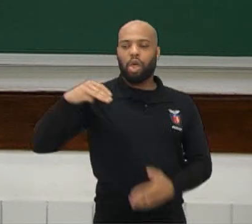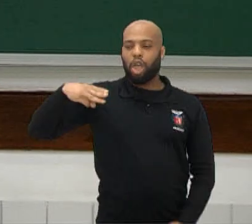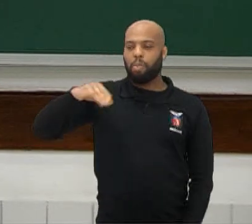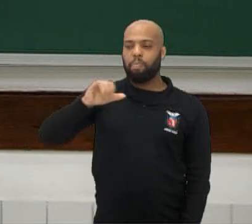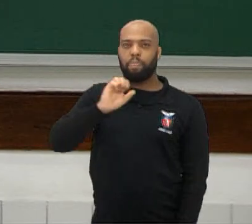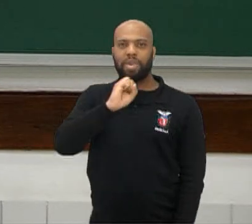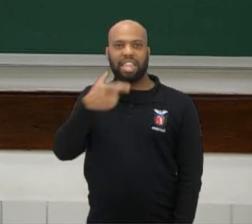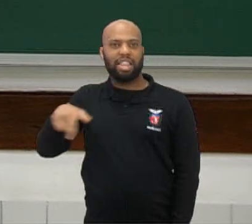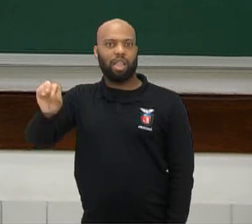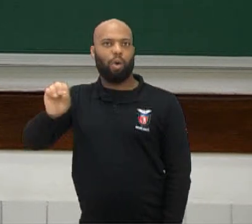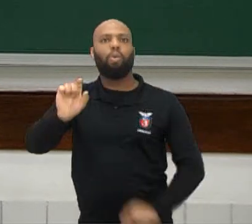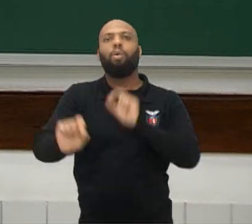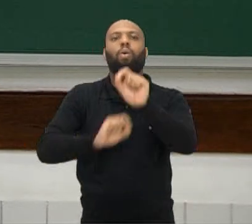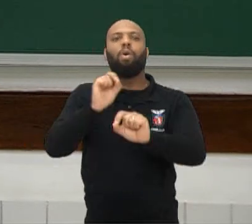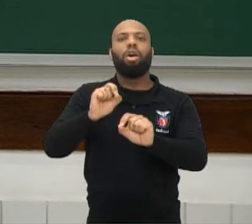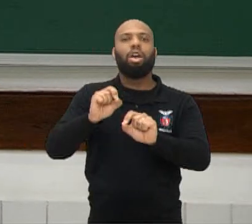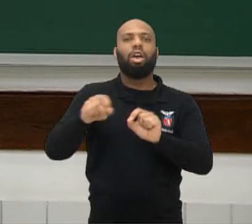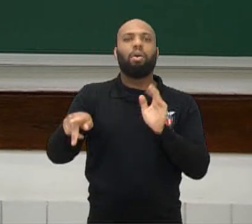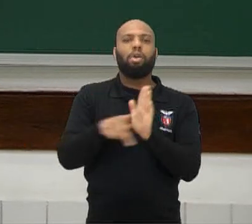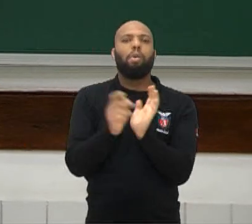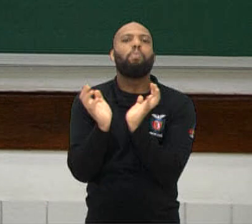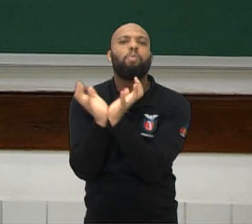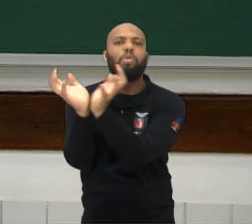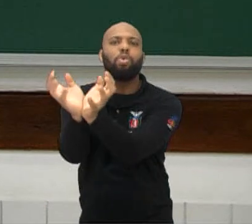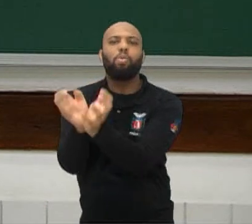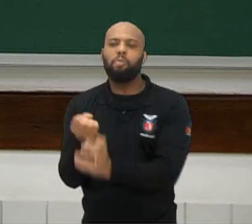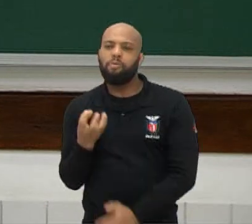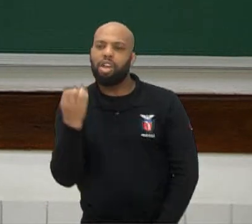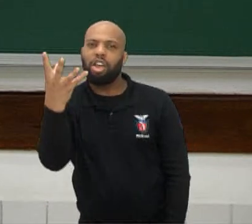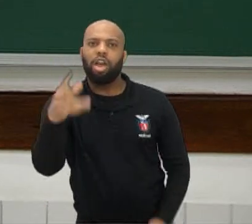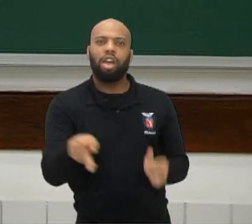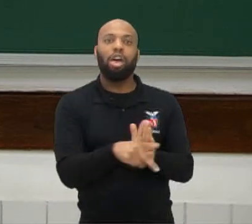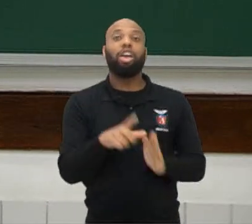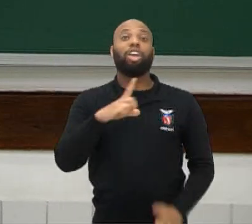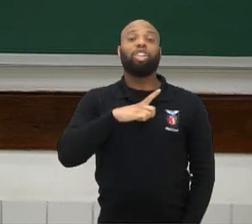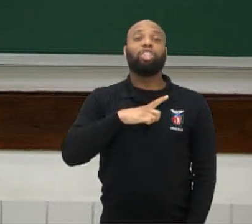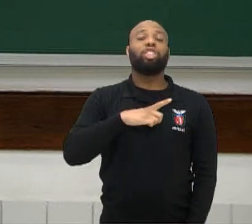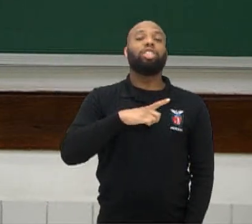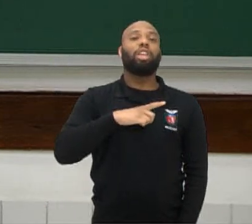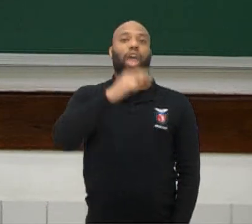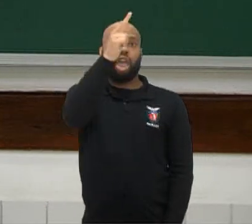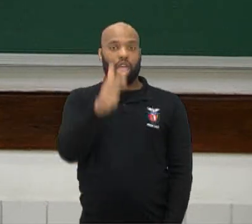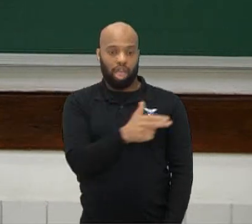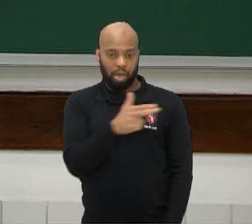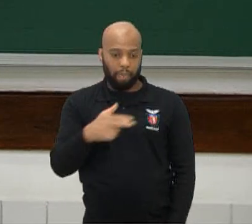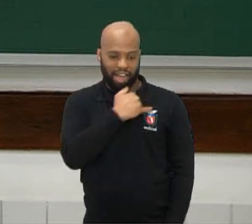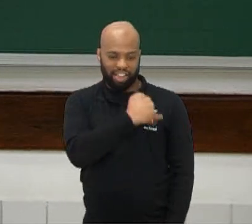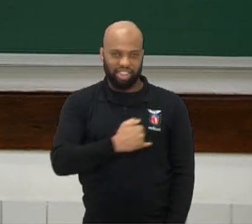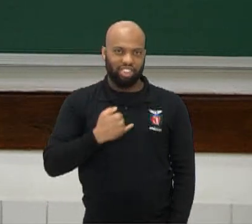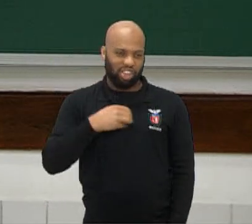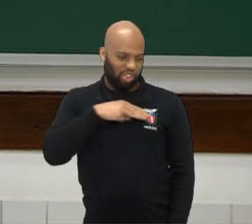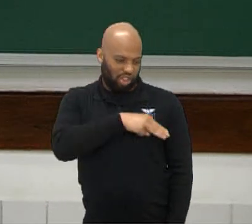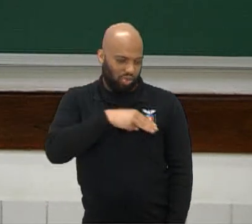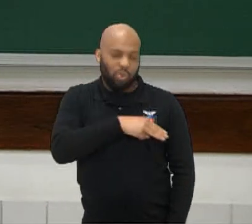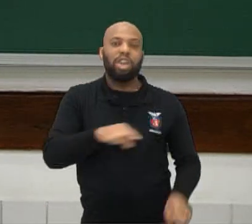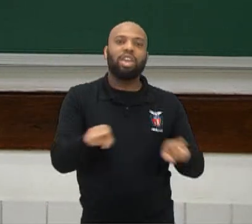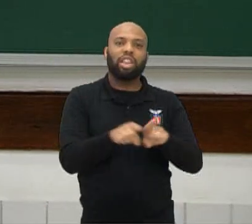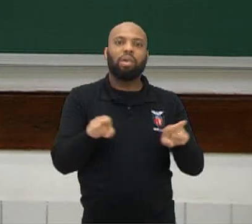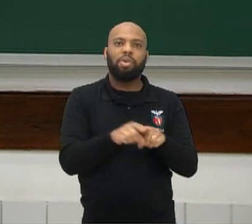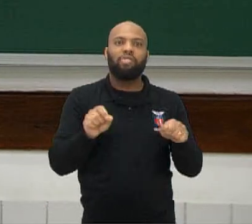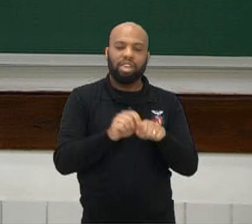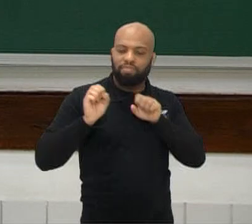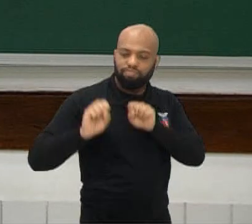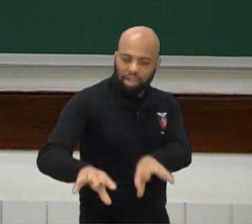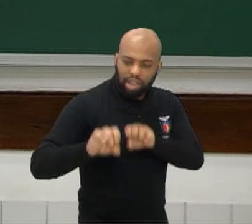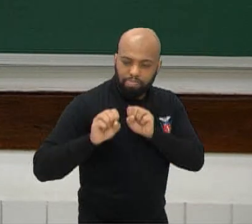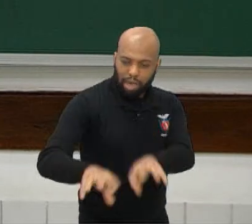eram aquelas expedições, vamos dizer assim, dos padres jesuítas, que vinham, se instalavam, catequizavam os